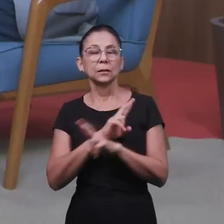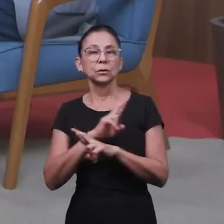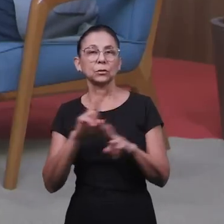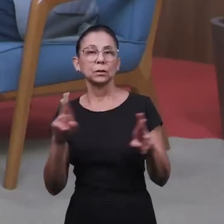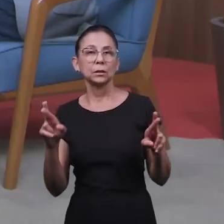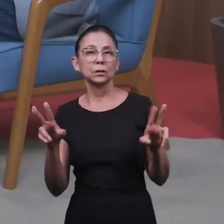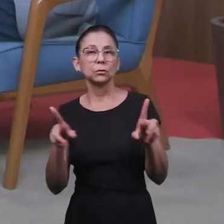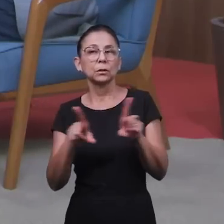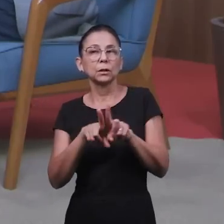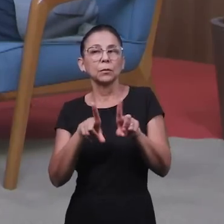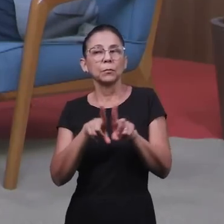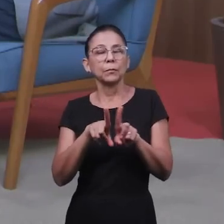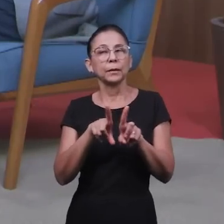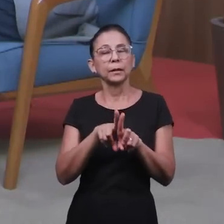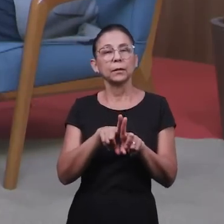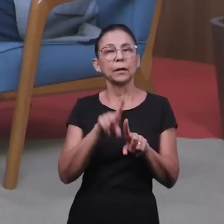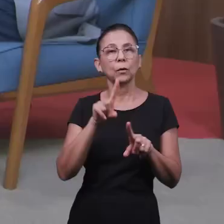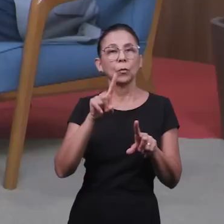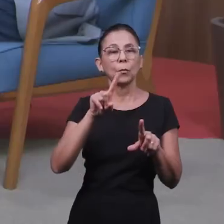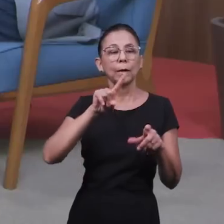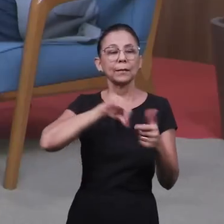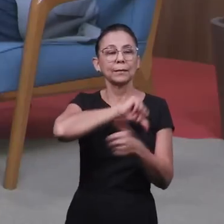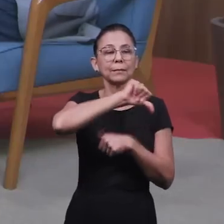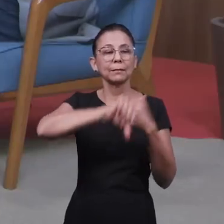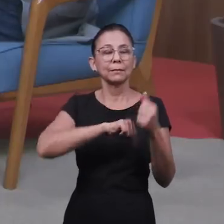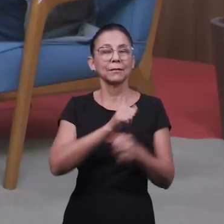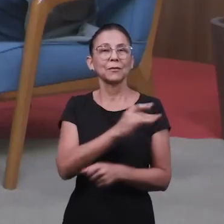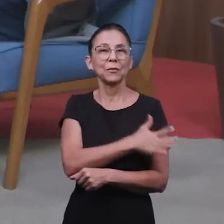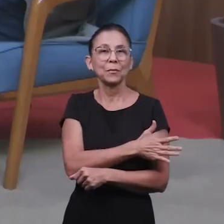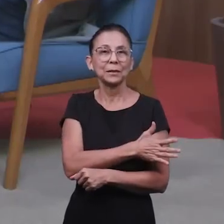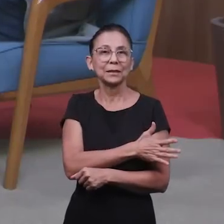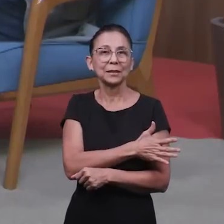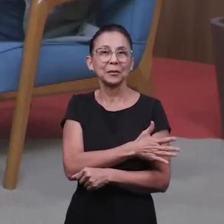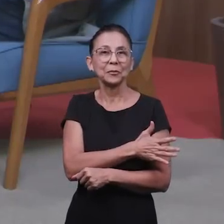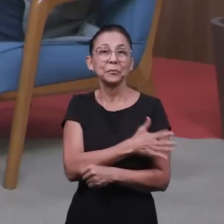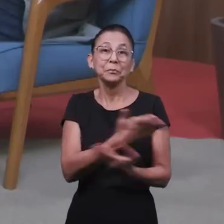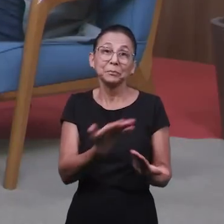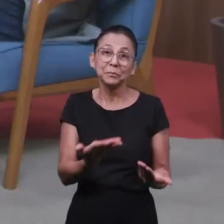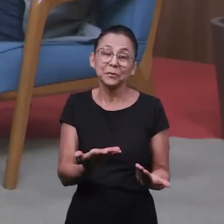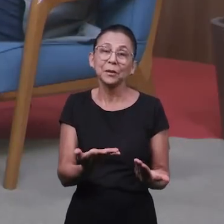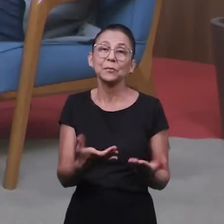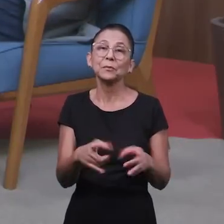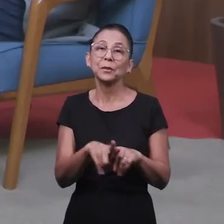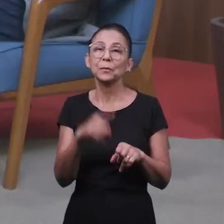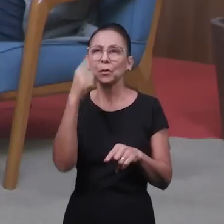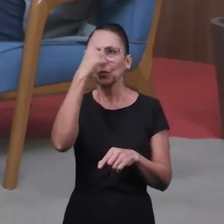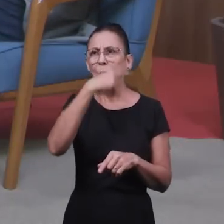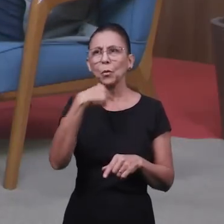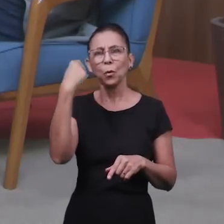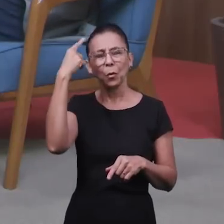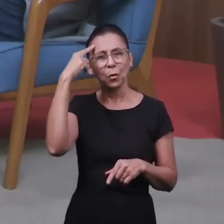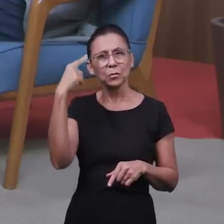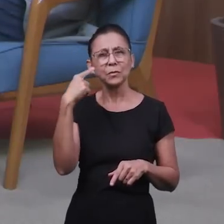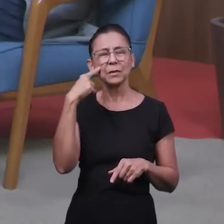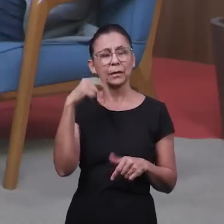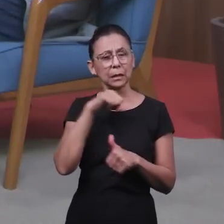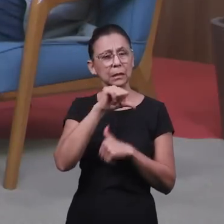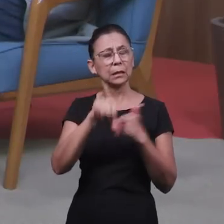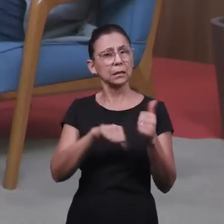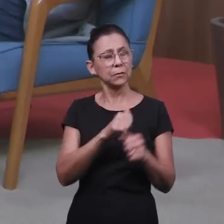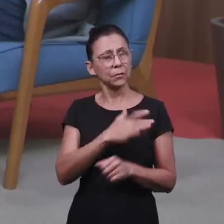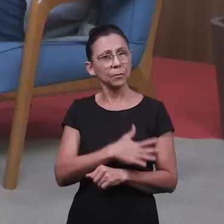que a gente abordou, da transformação, é uma face transformada. Outro dia eu estava refletindo, inclusive,